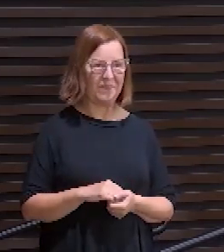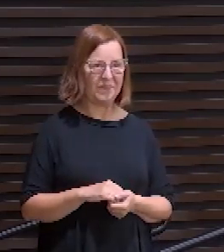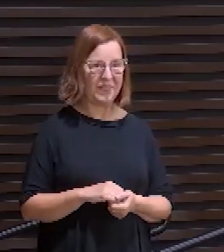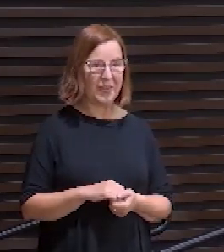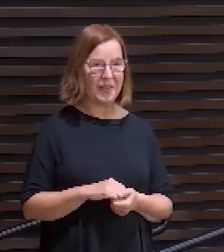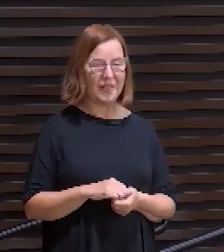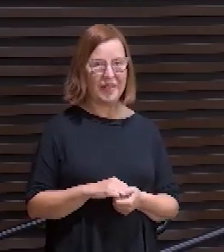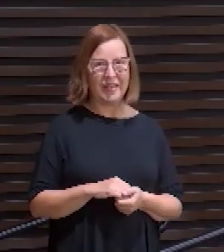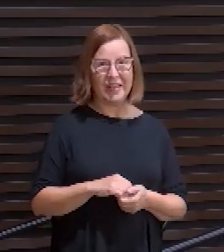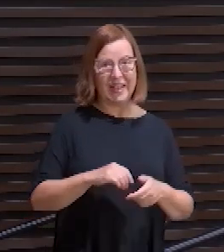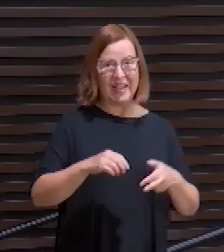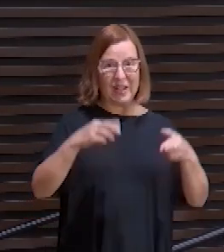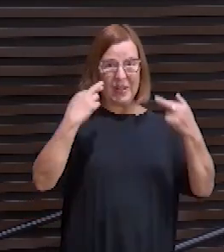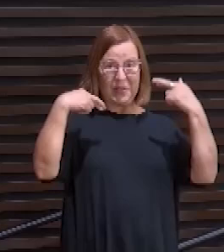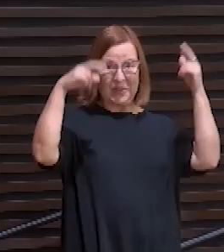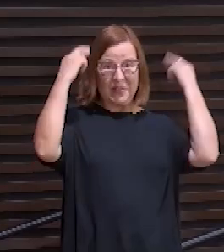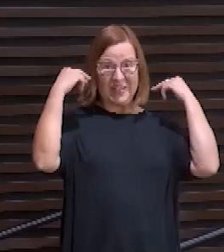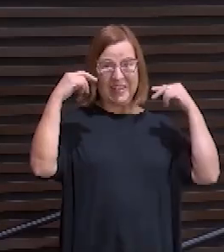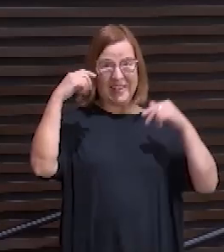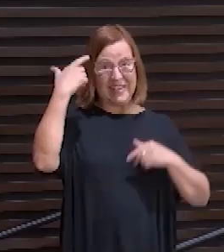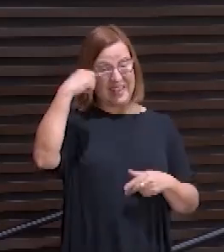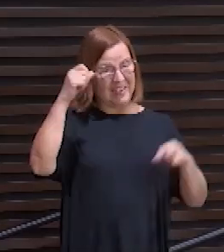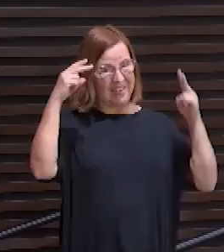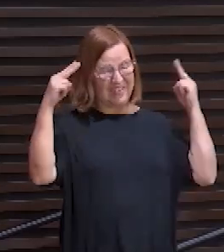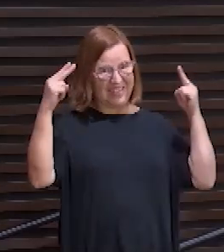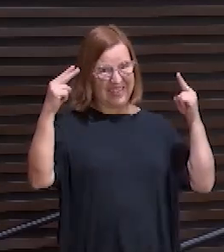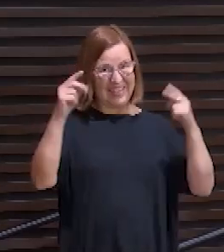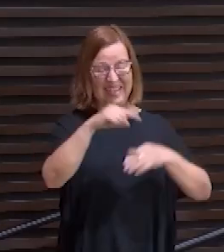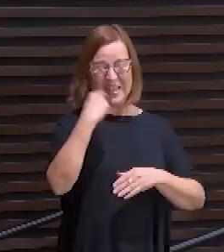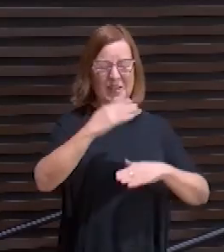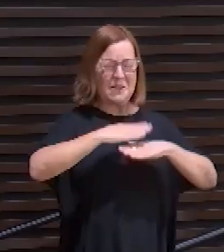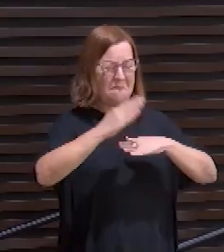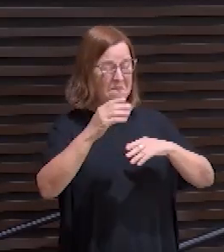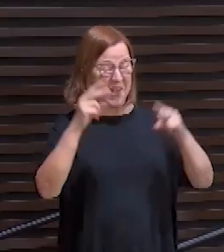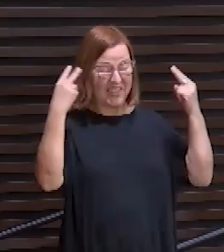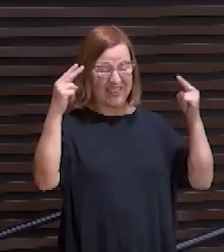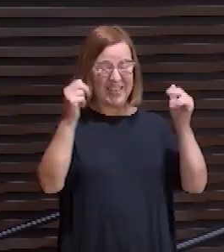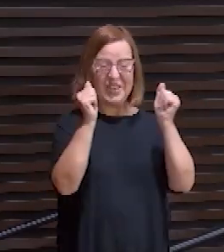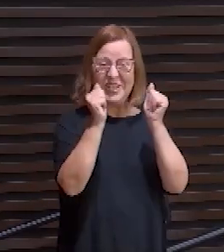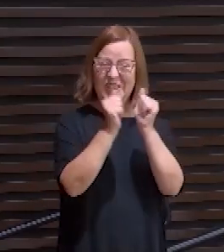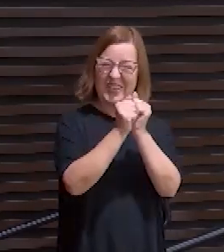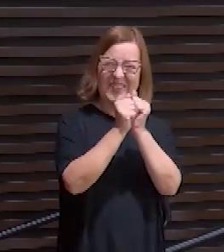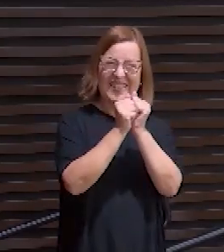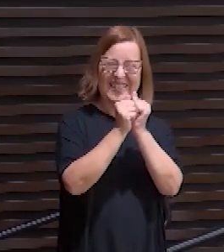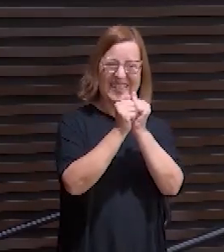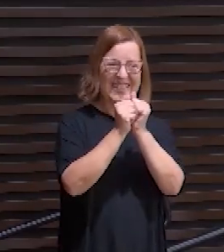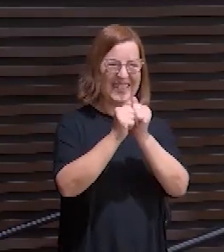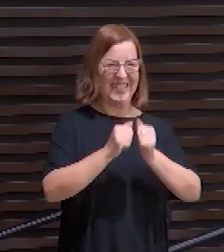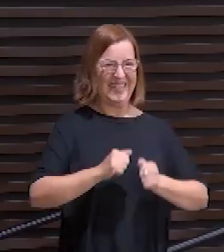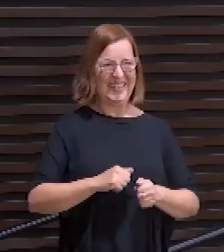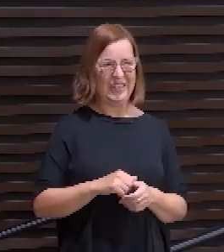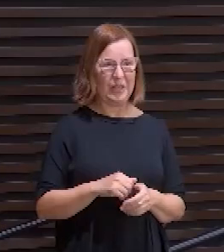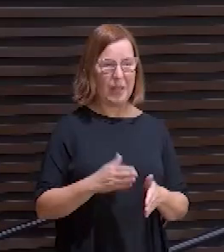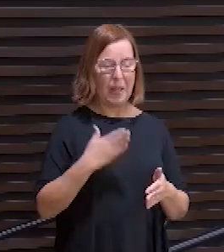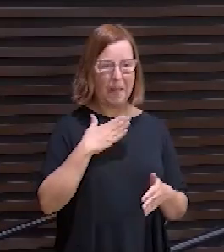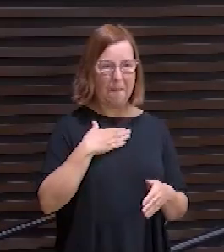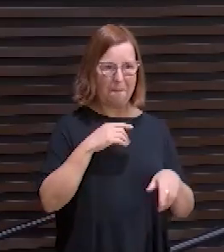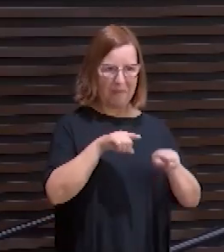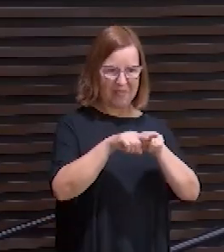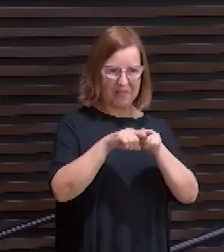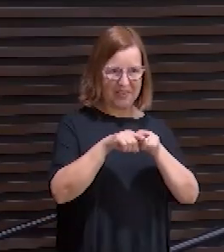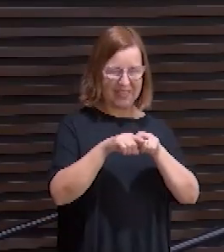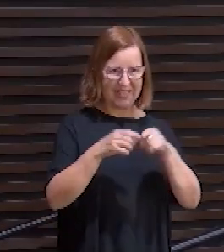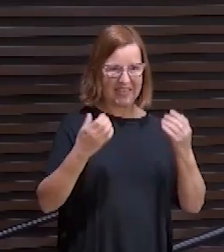E o Cordeiro os vencerá, e nós seremos mais do que vencedores com ele. Meus irmãos, eu